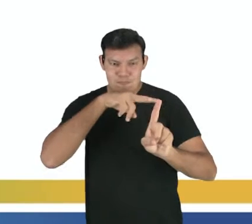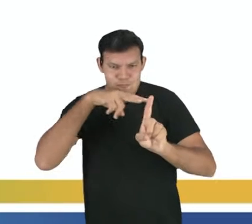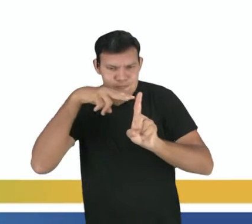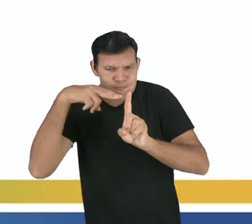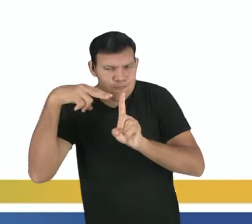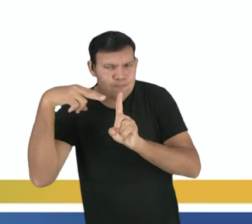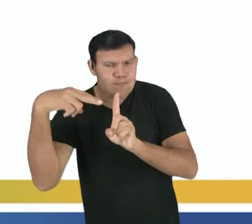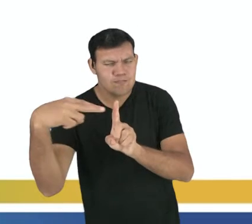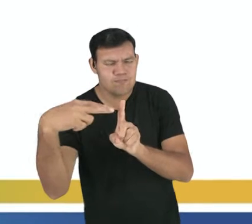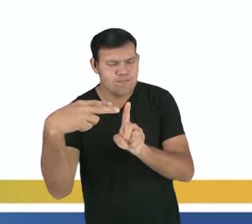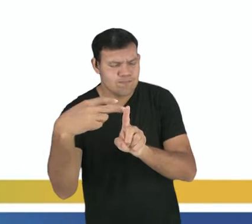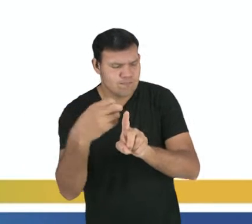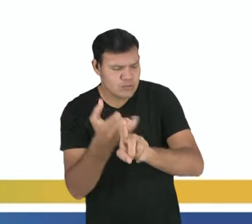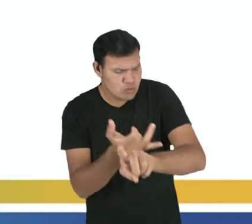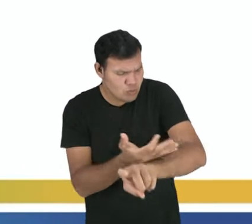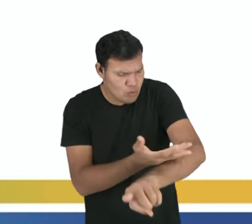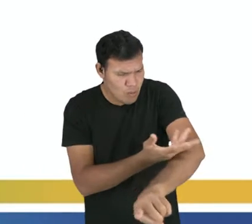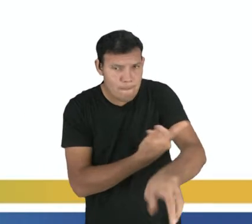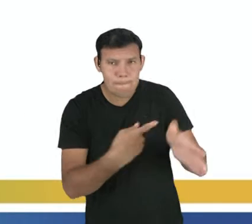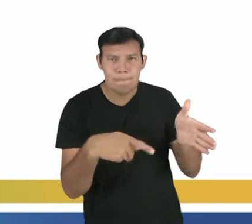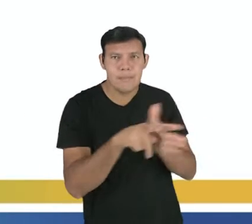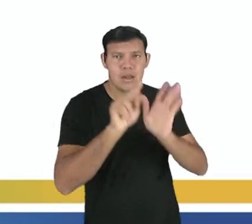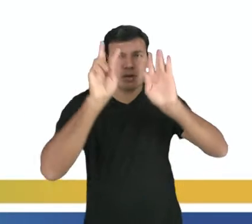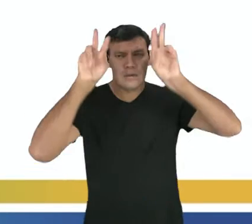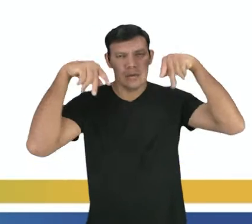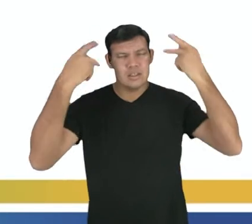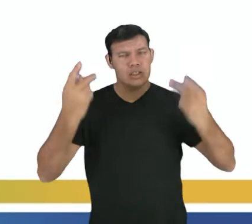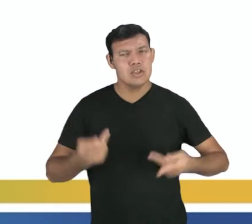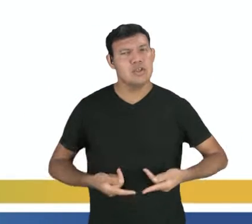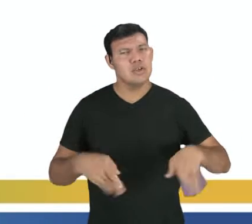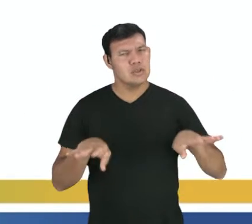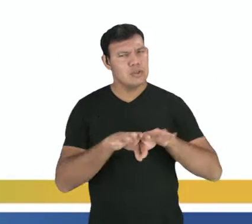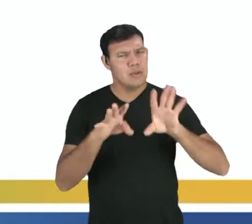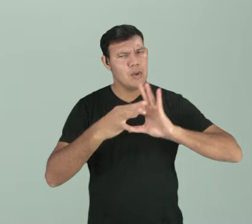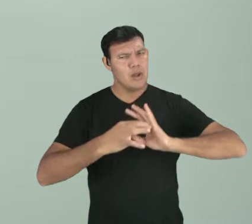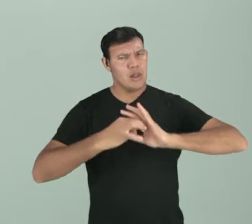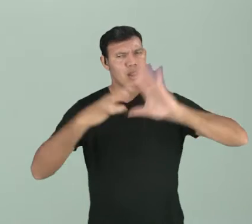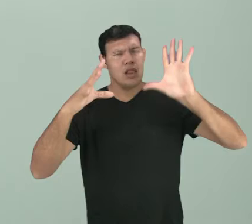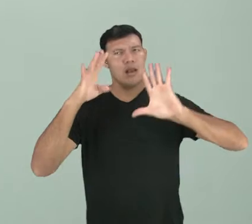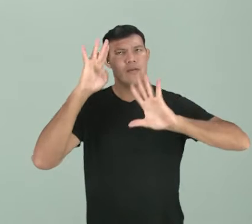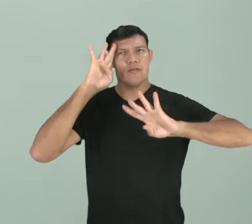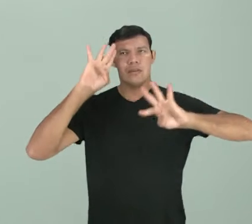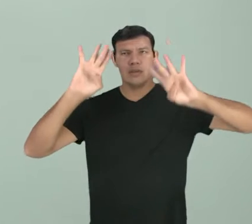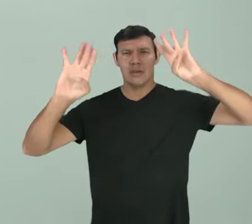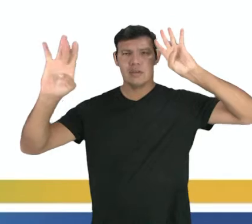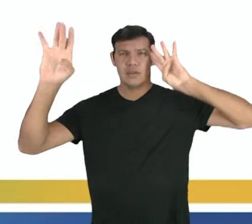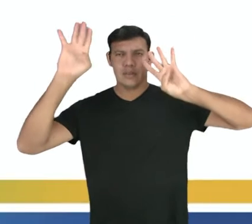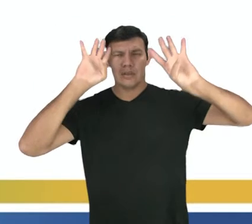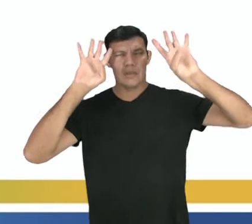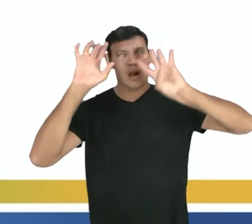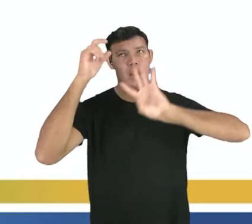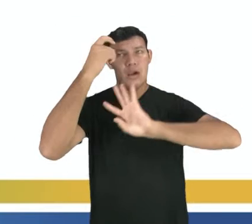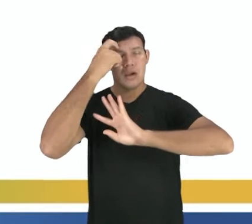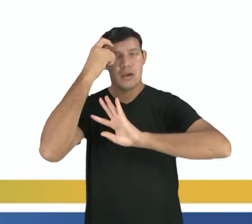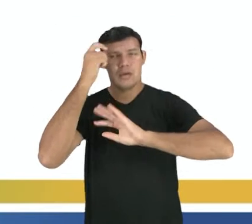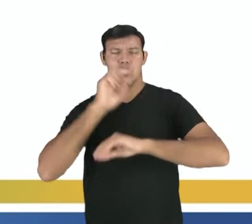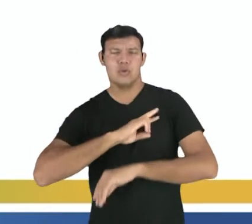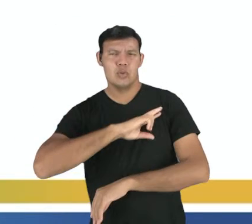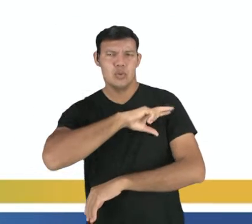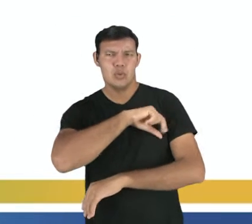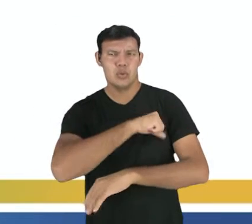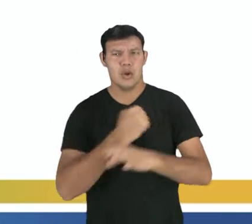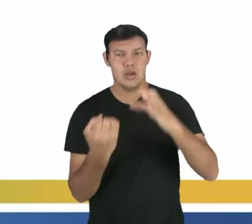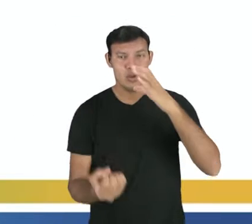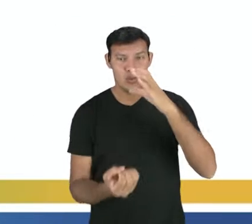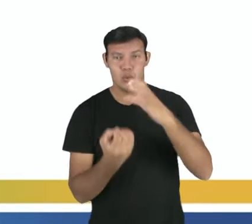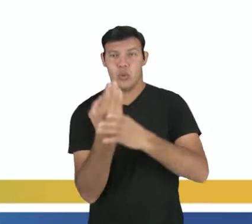perspectiva, tá? Nas sensações humanas e na liberdade de pensamento, de raciocínio. O romantismo